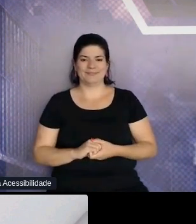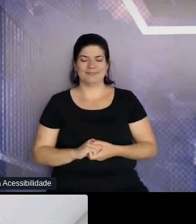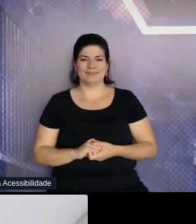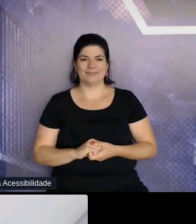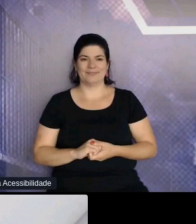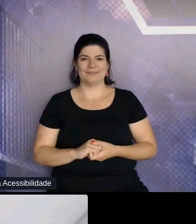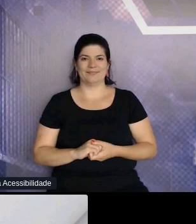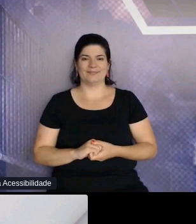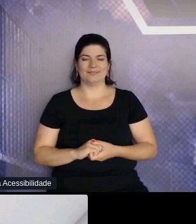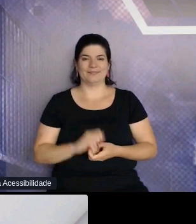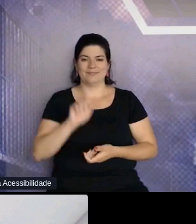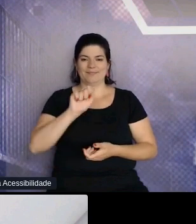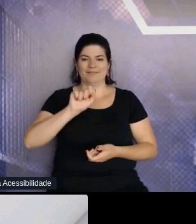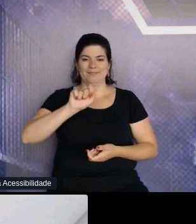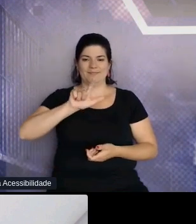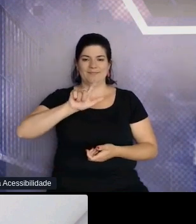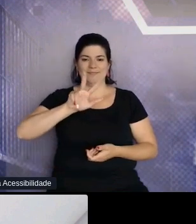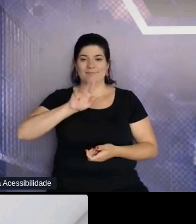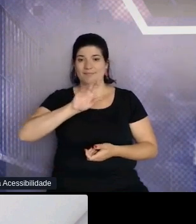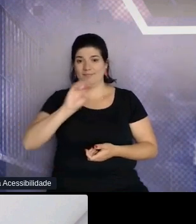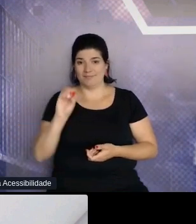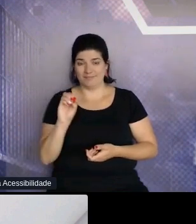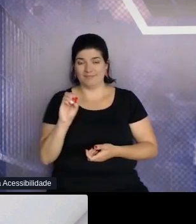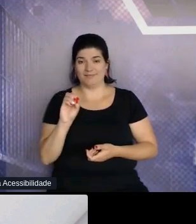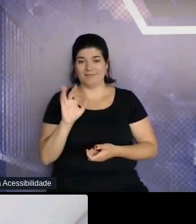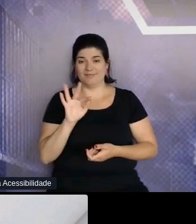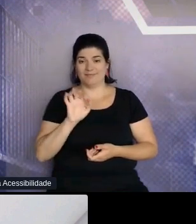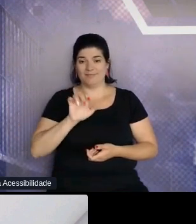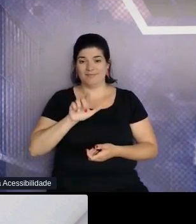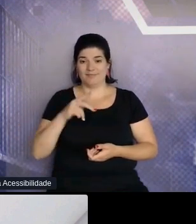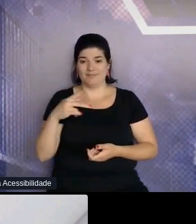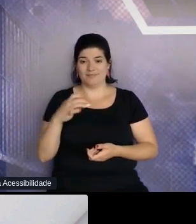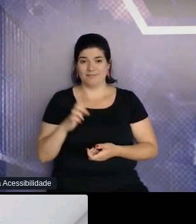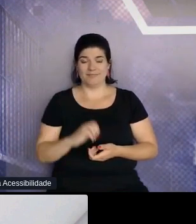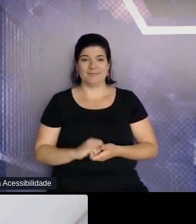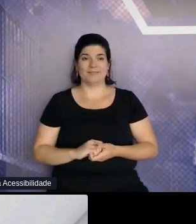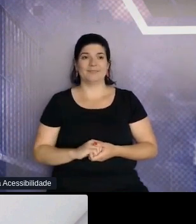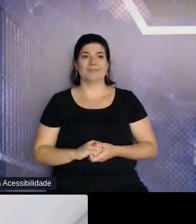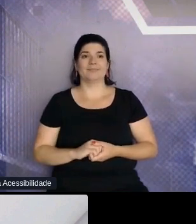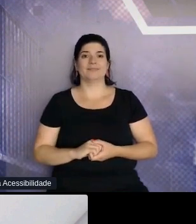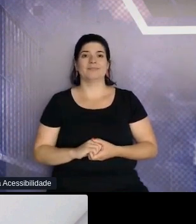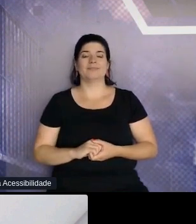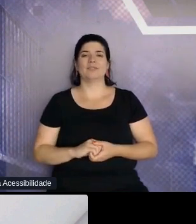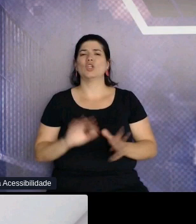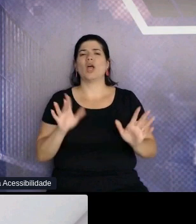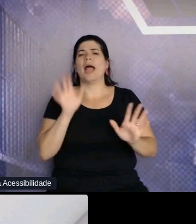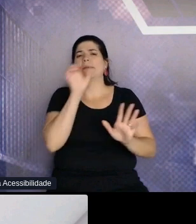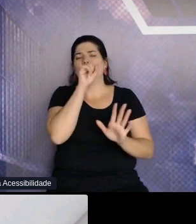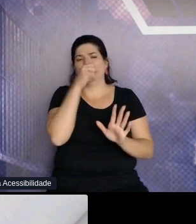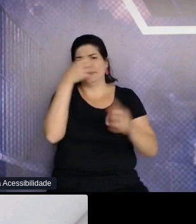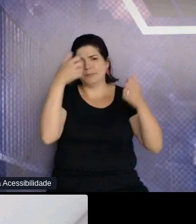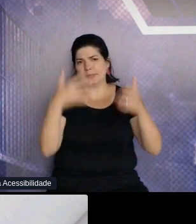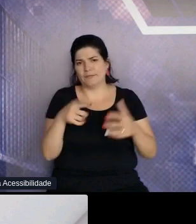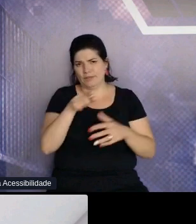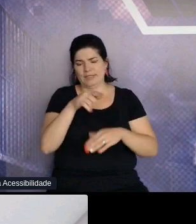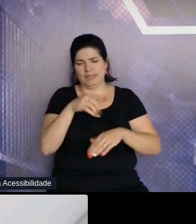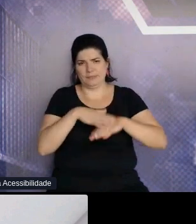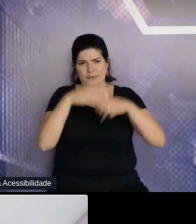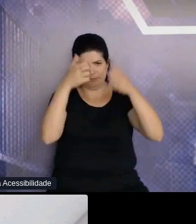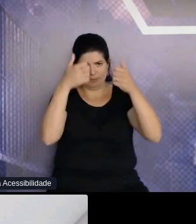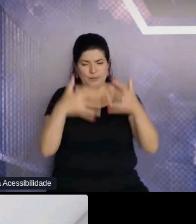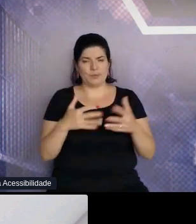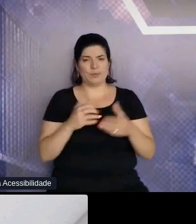Muito bom. Álvaro Felipe. É só uma entidade isso, né? Deixa eu fazer um comentário aqui, um pouco do que você colocou aí,